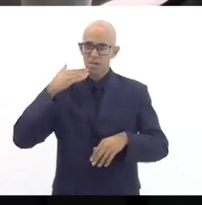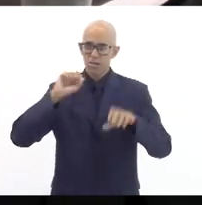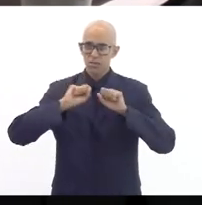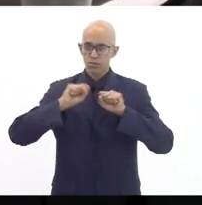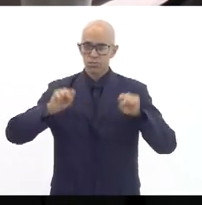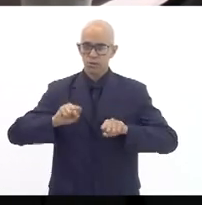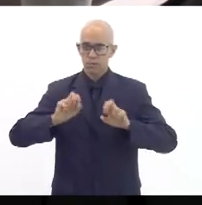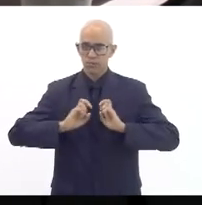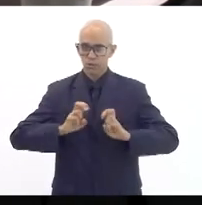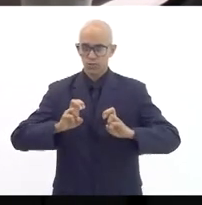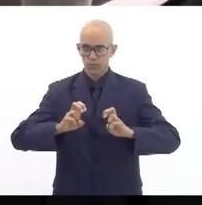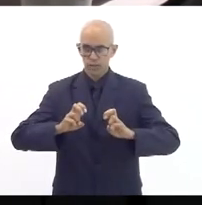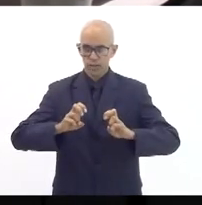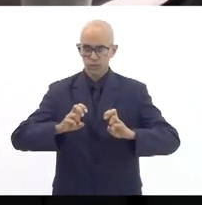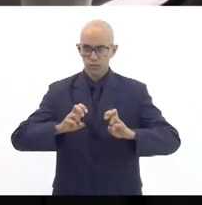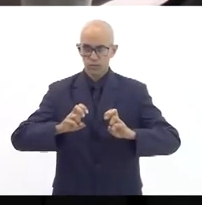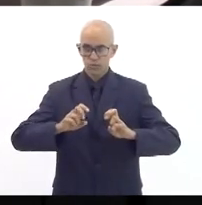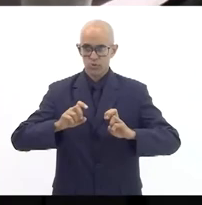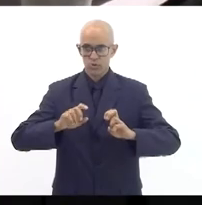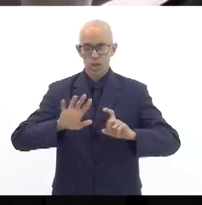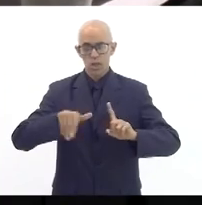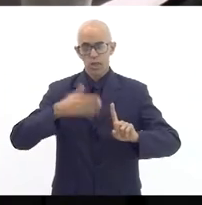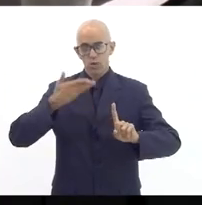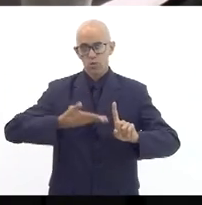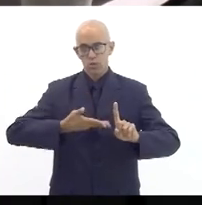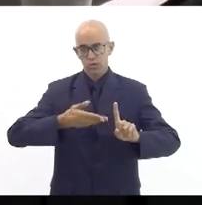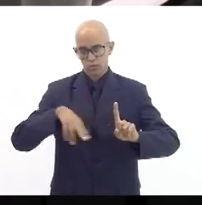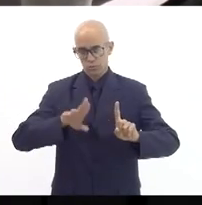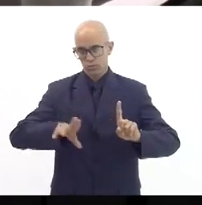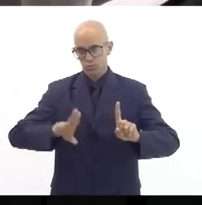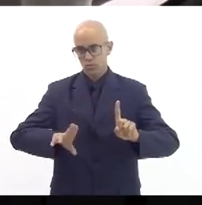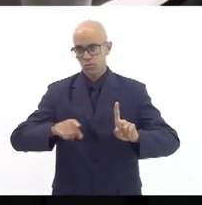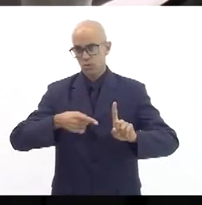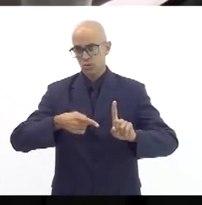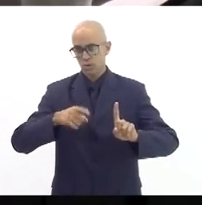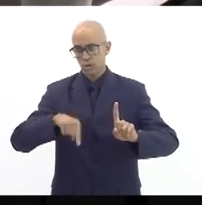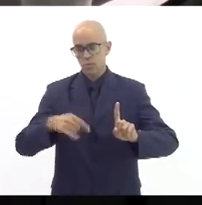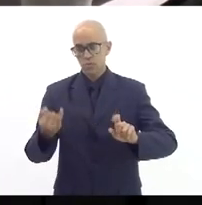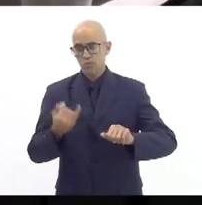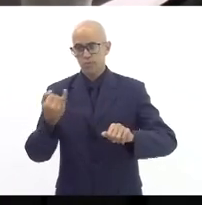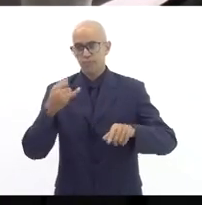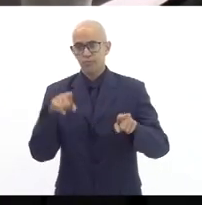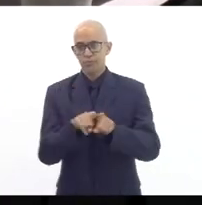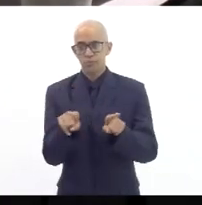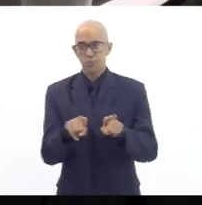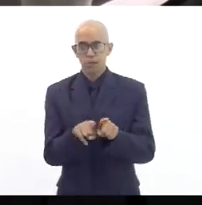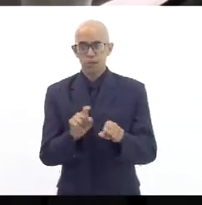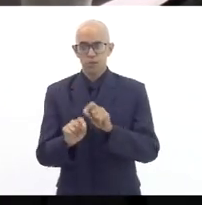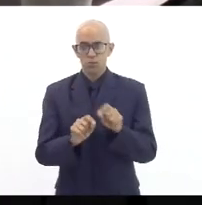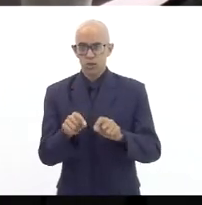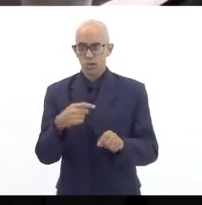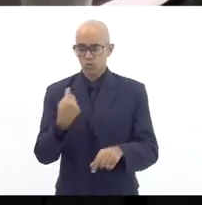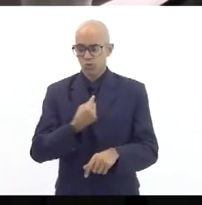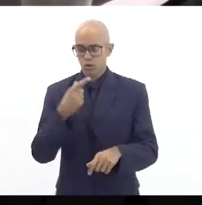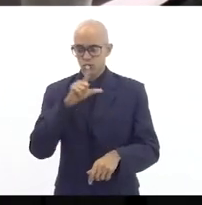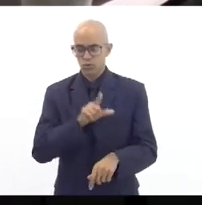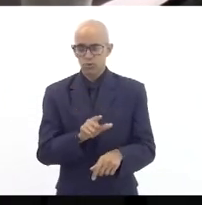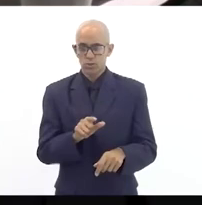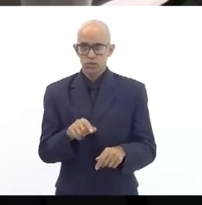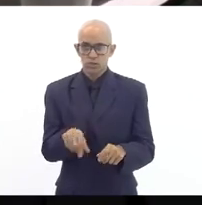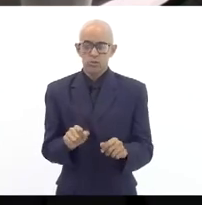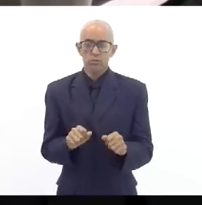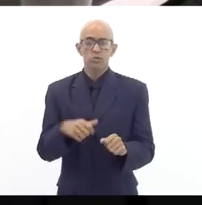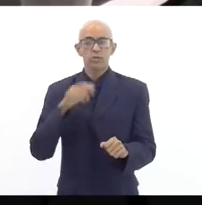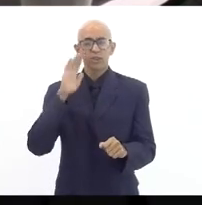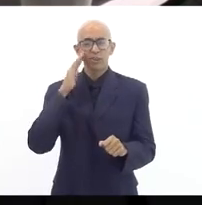o sistema ferroviário, é bem reconhecido sobre os usuários. Eu acho que é muito importante, né, a gente conseguir pautar e conseguir ter